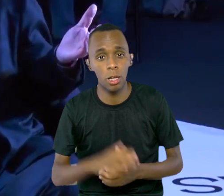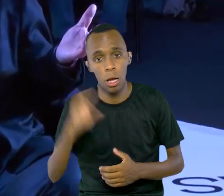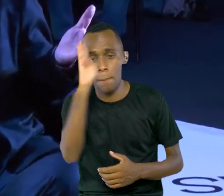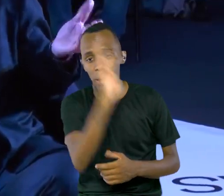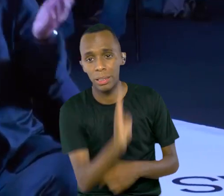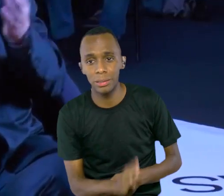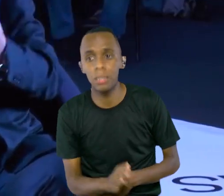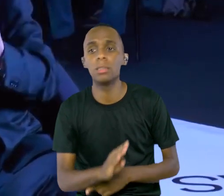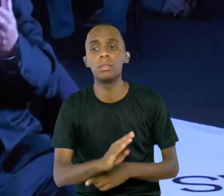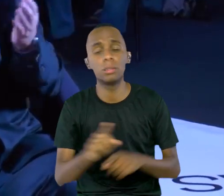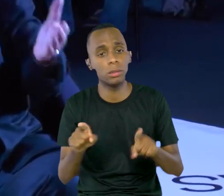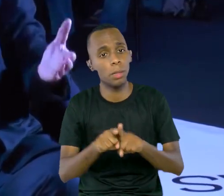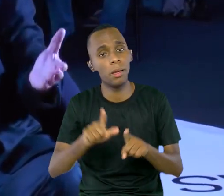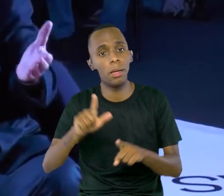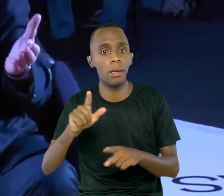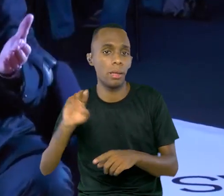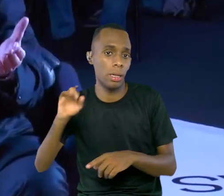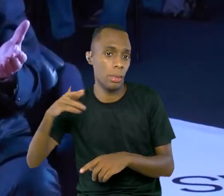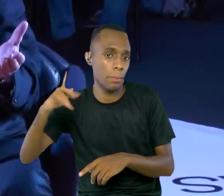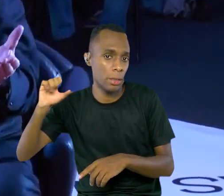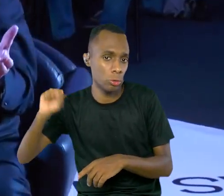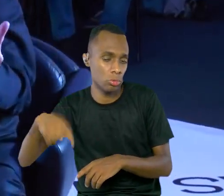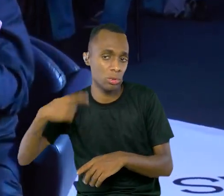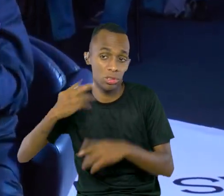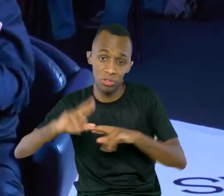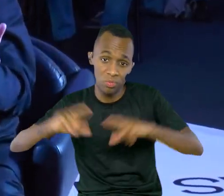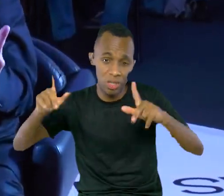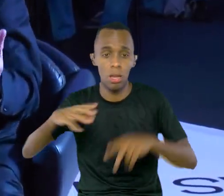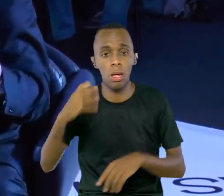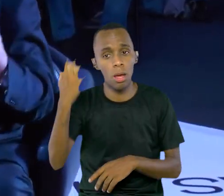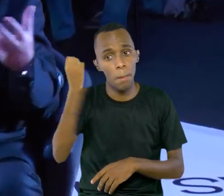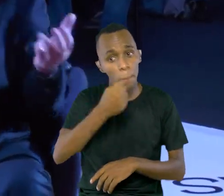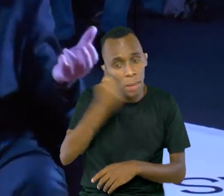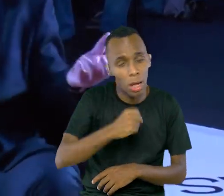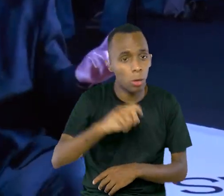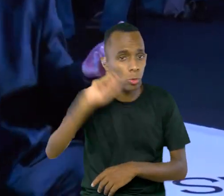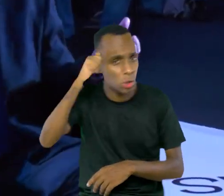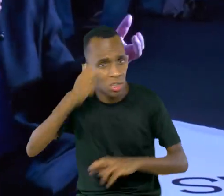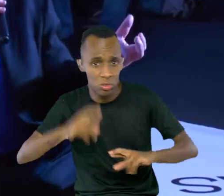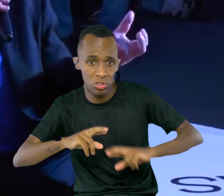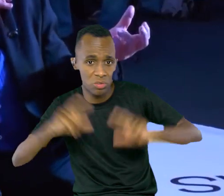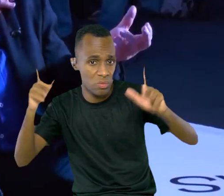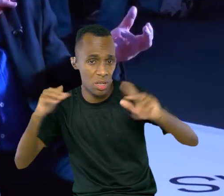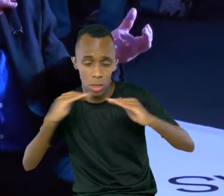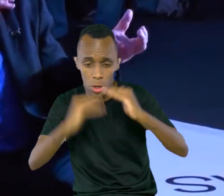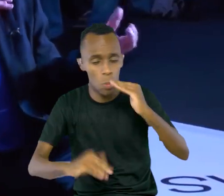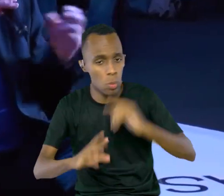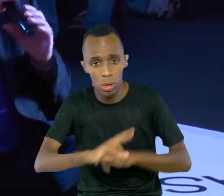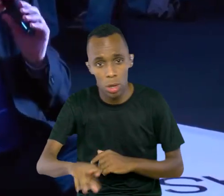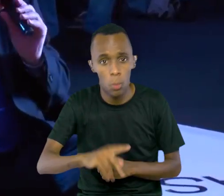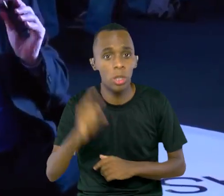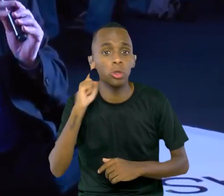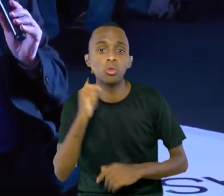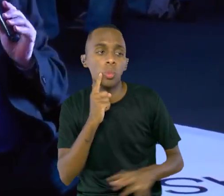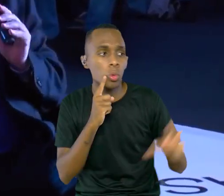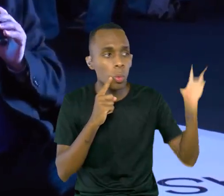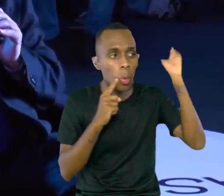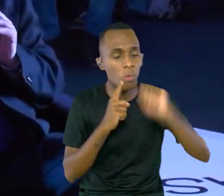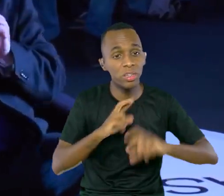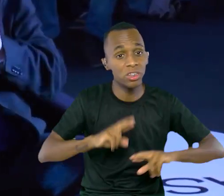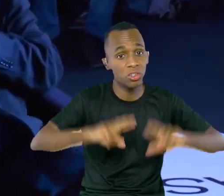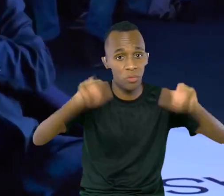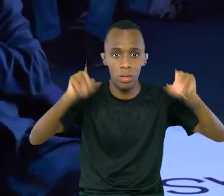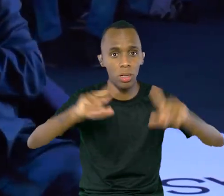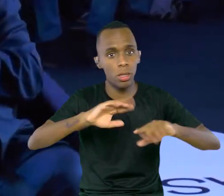desiguais. Brasileiros e libaneses são diferentes, não são desiguais. Brancos e negros são diferentes, não são desiguais.